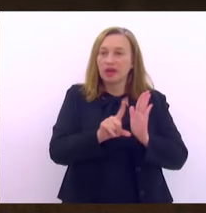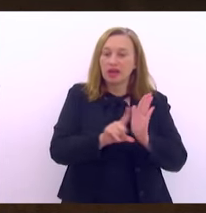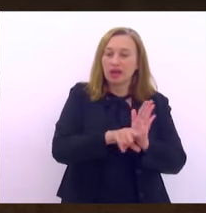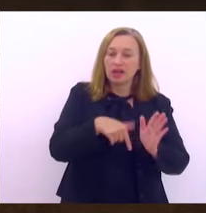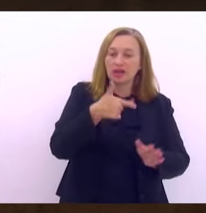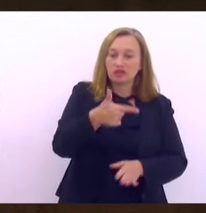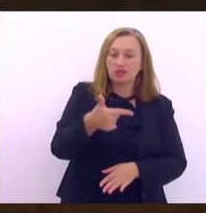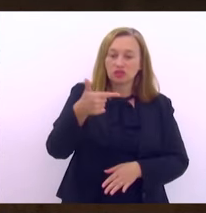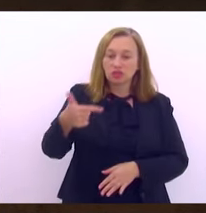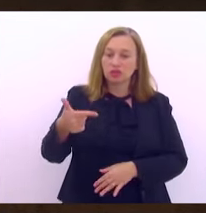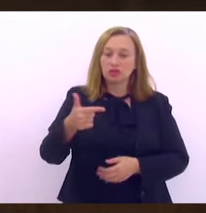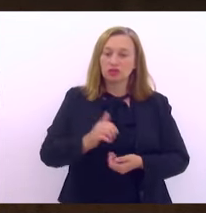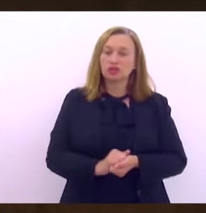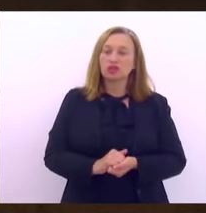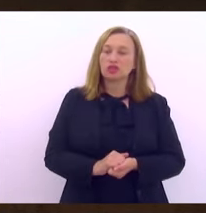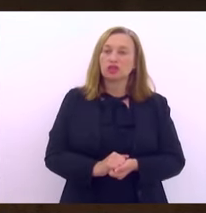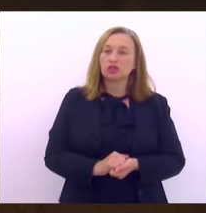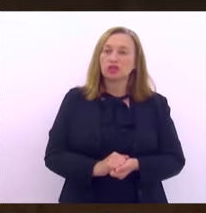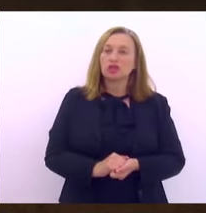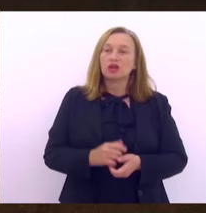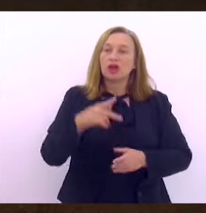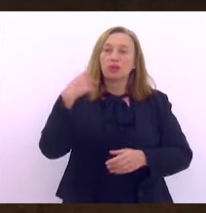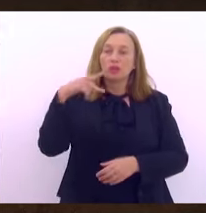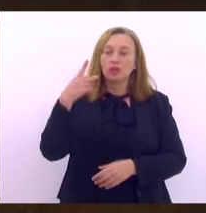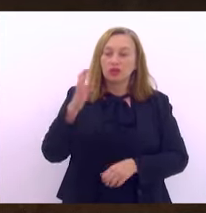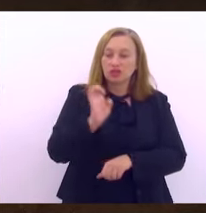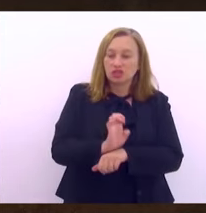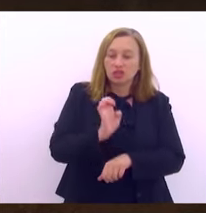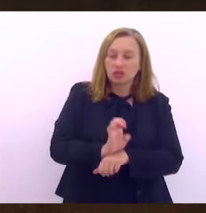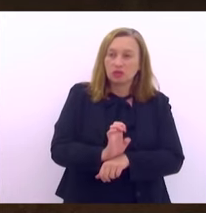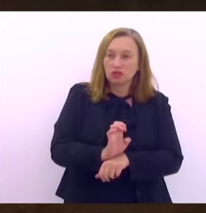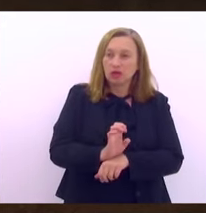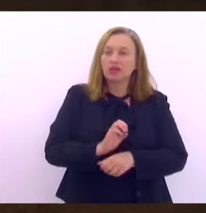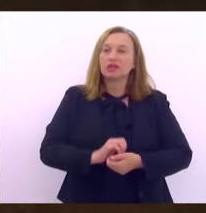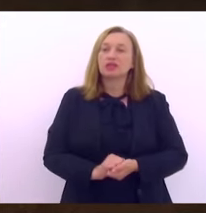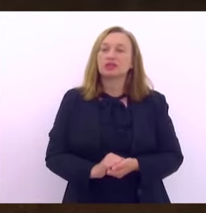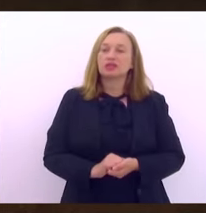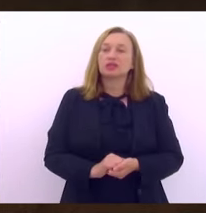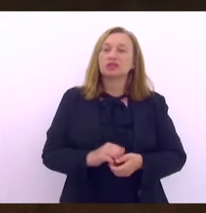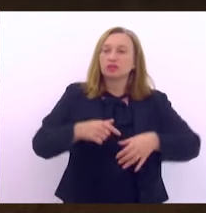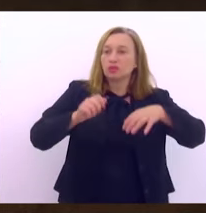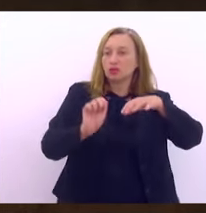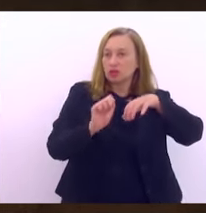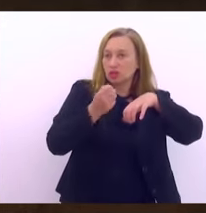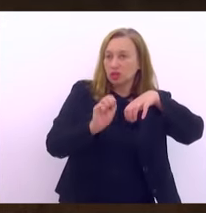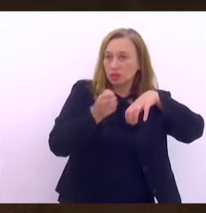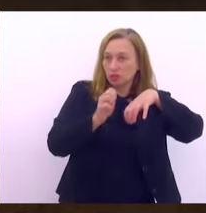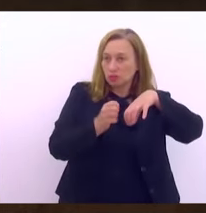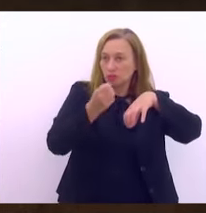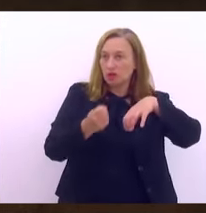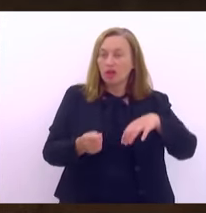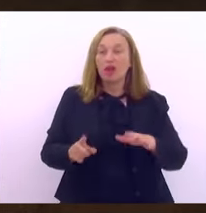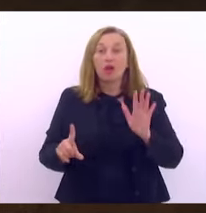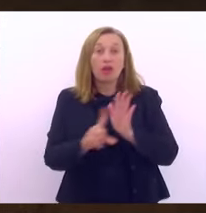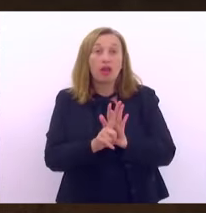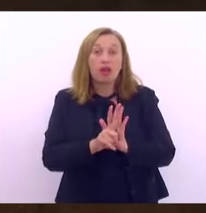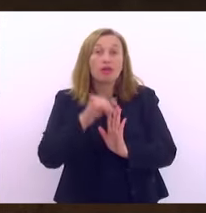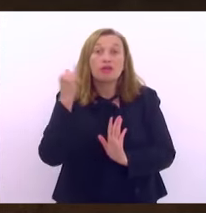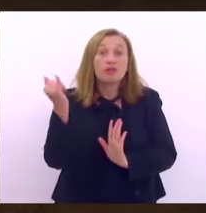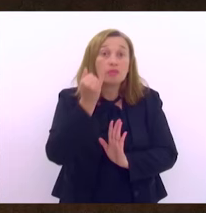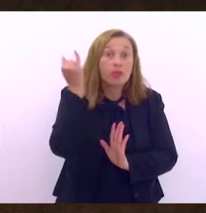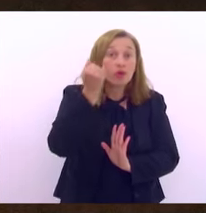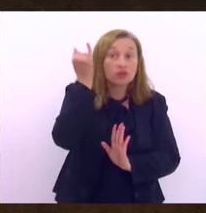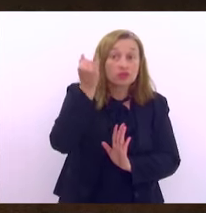2220/2023, que estabelece a política estadual para as comunidades remanescentes do quilombo. Trata-se de uma lei extremamente